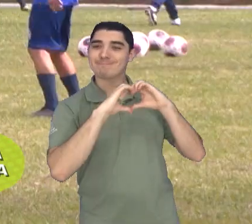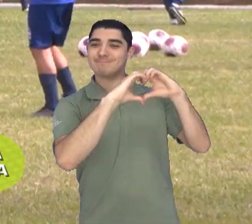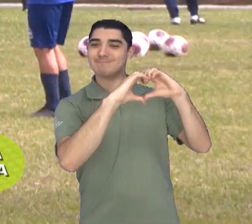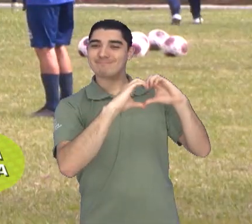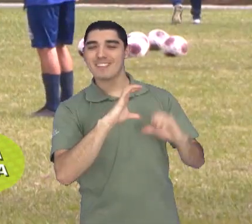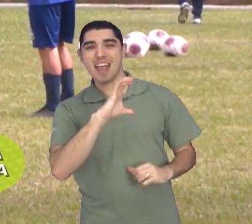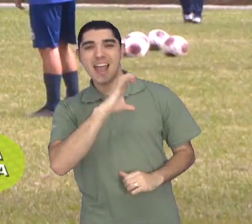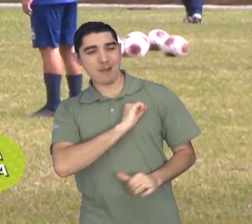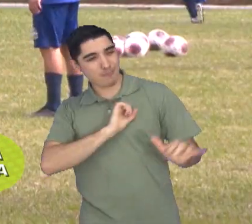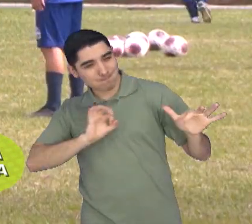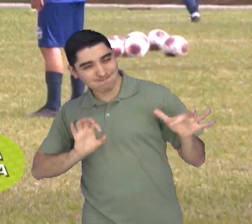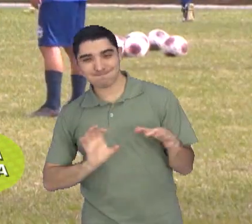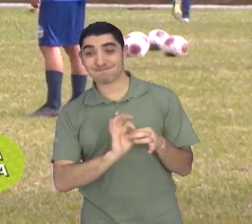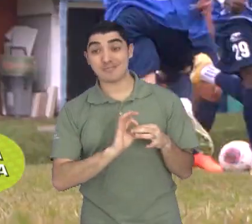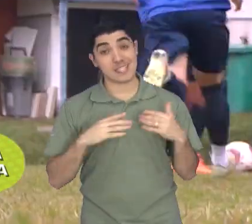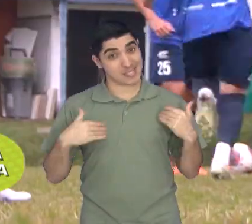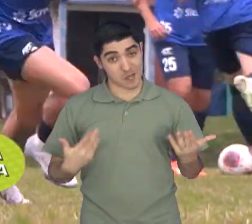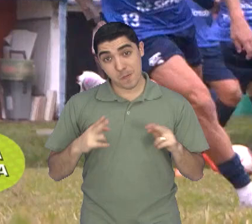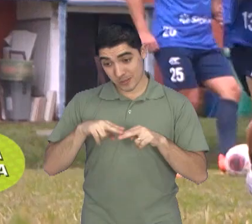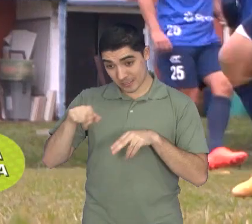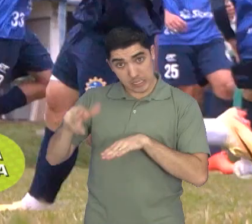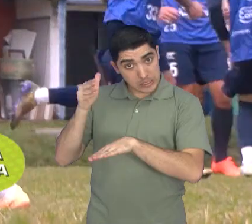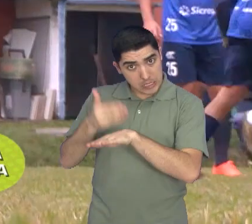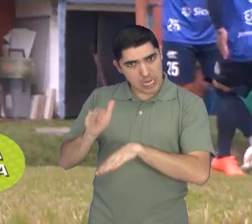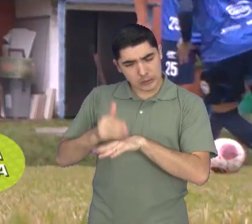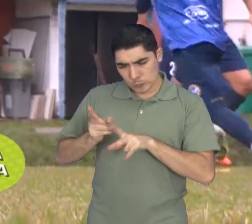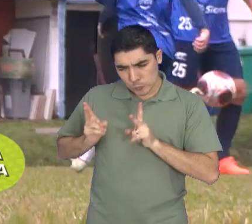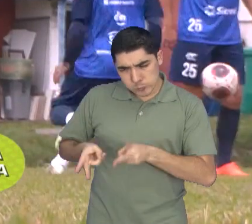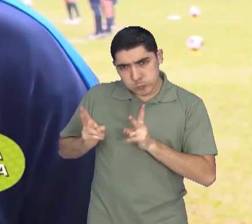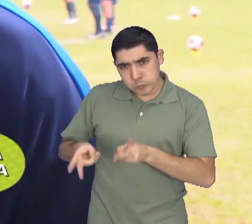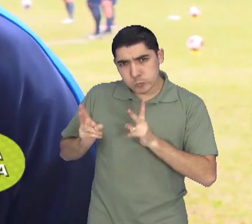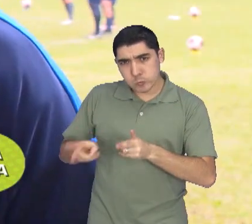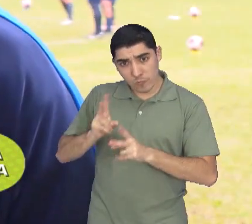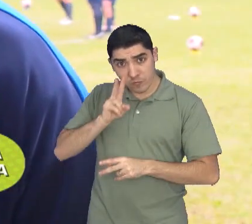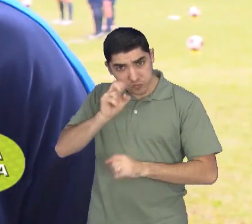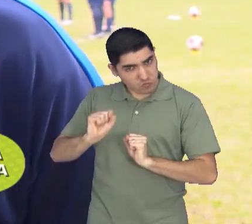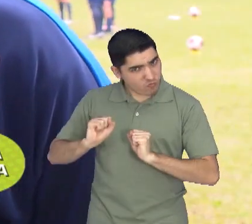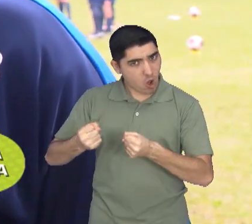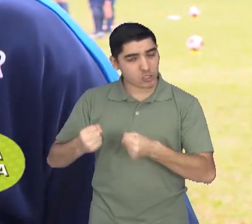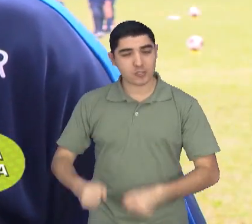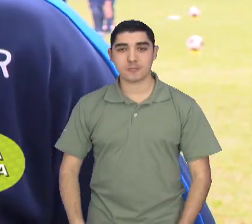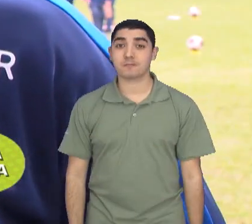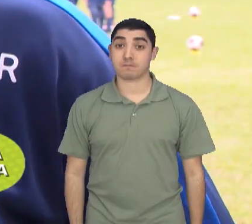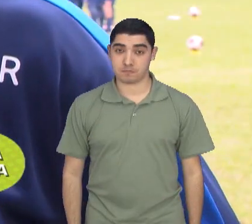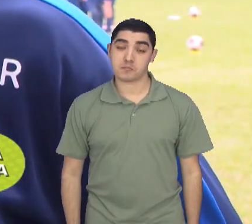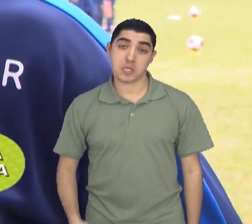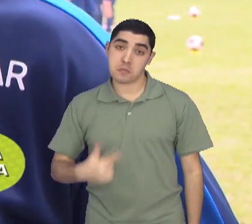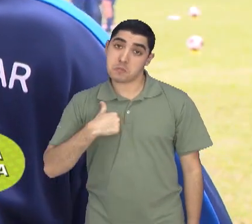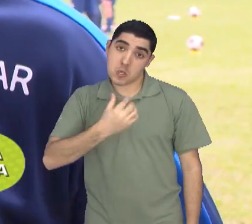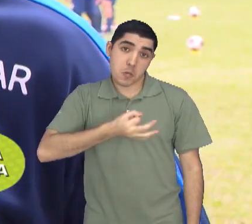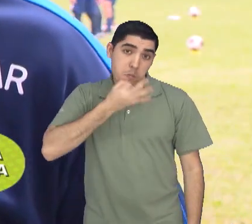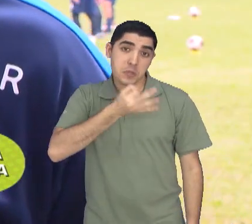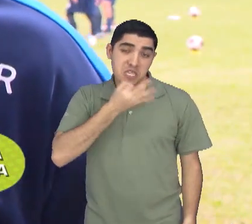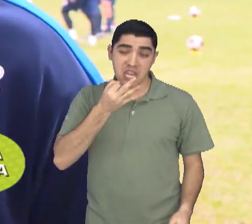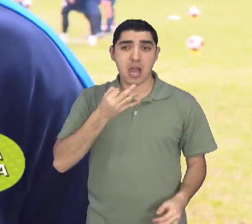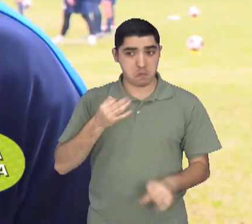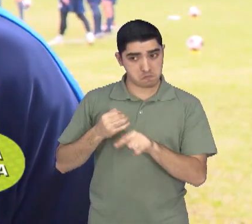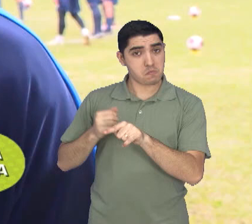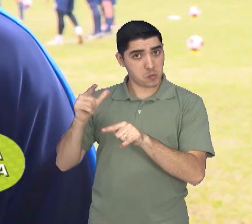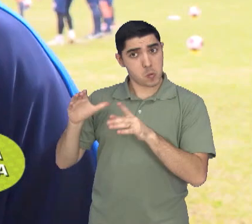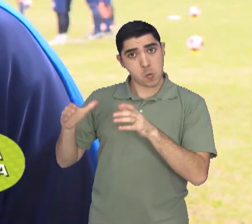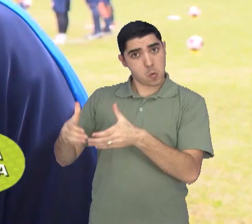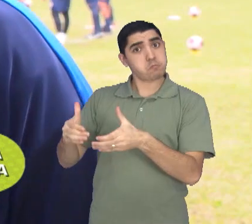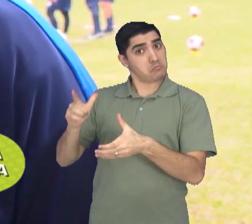isso acontecer, os treinos continuam a todo vapor. Mas acredito que eu acho que existiu uma evolução